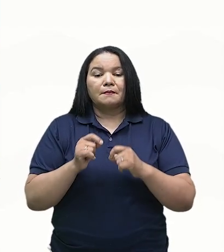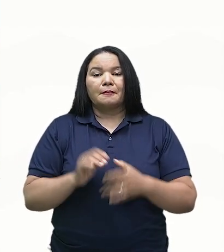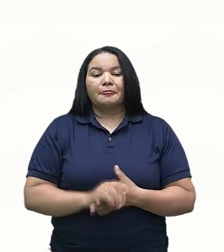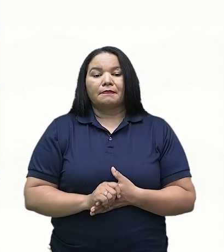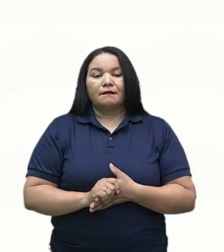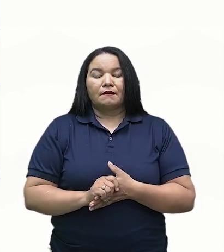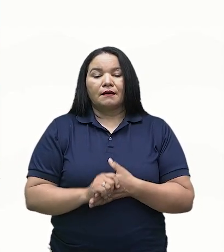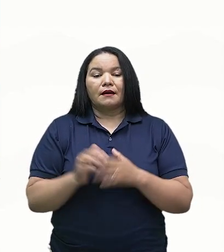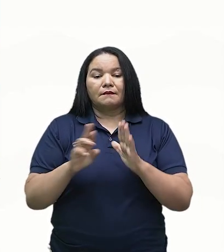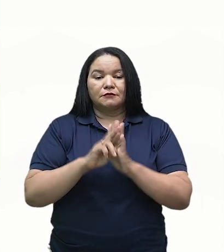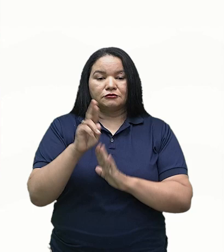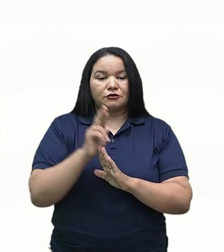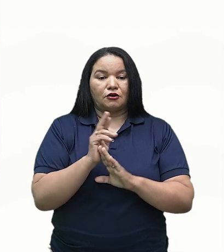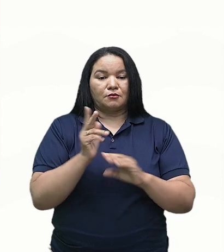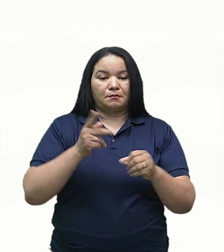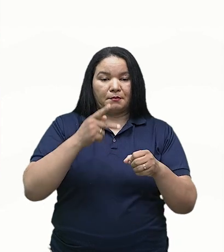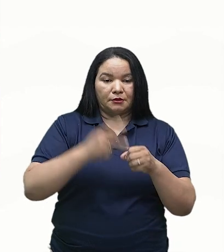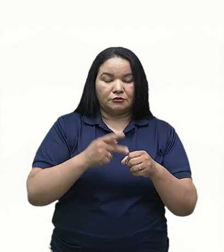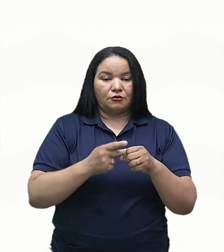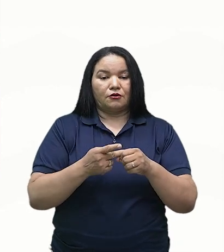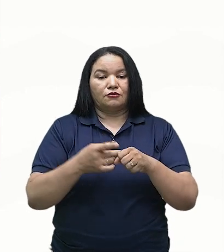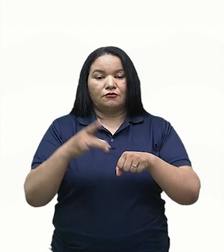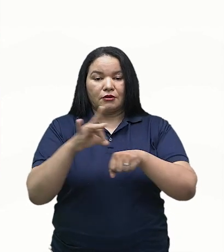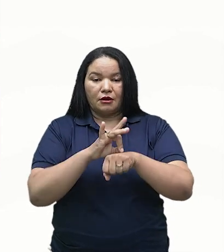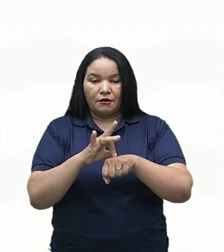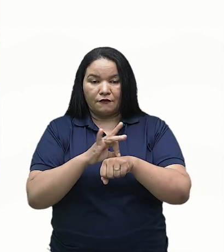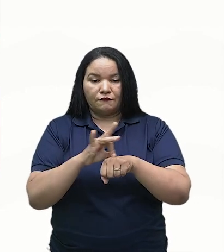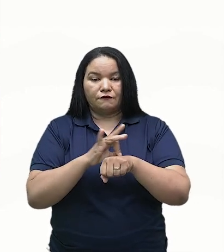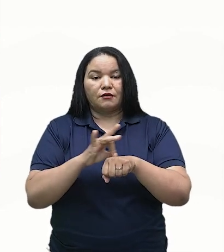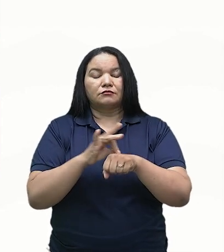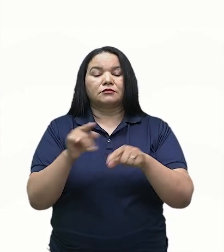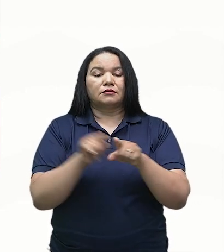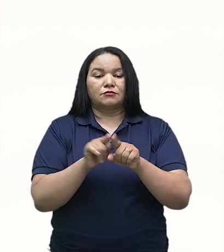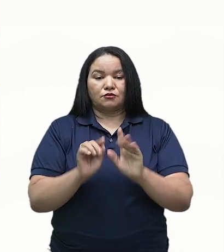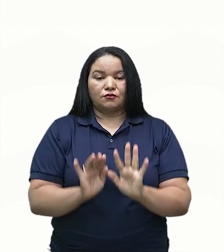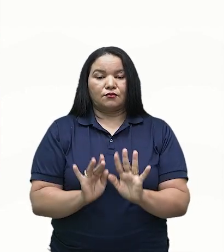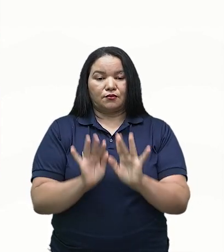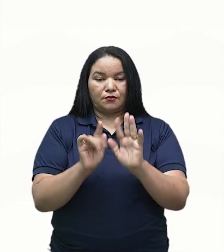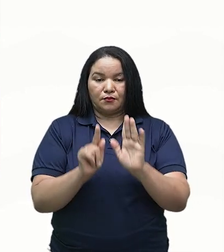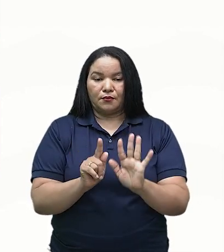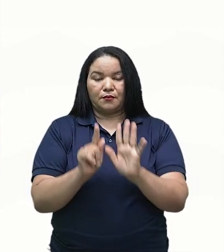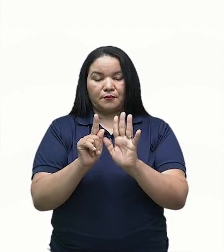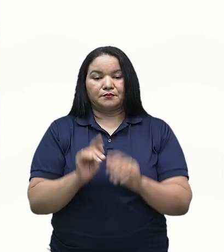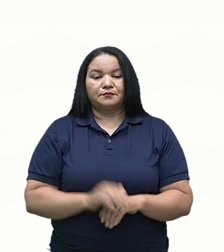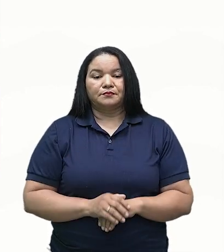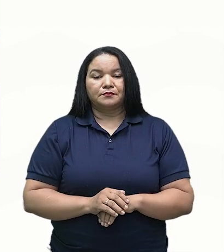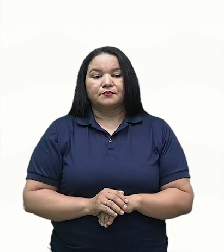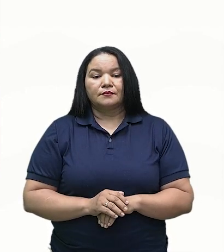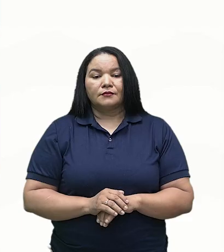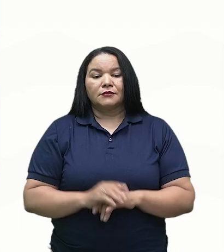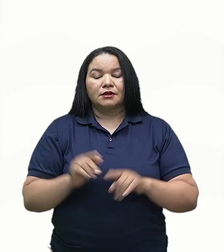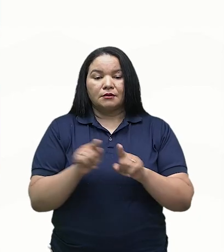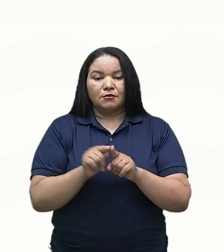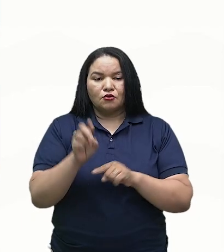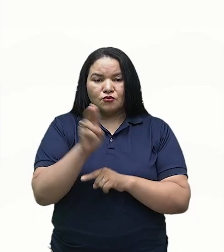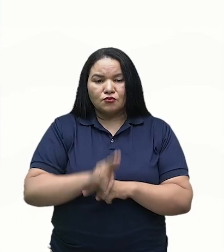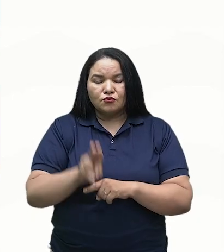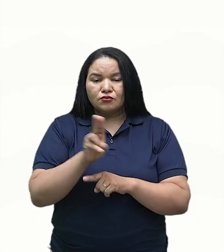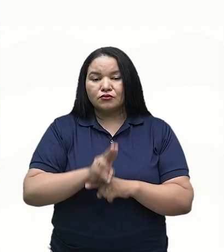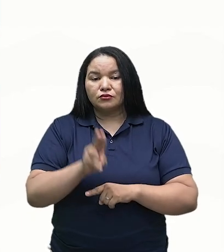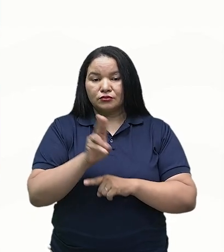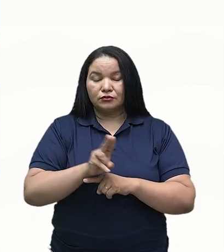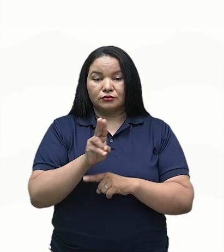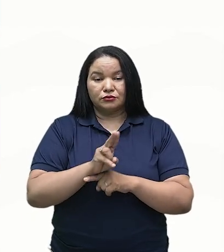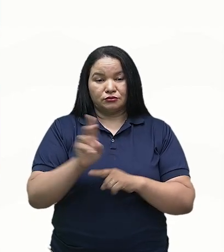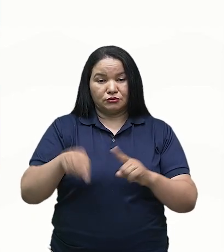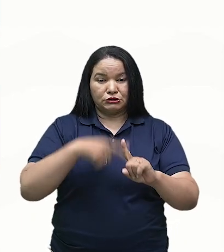representados pelo petróleo, pelo carvão mineral e pelo gás natural. Então, o uso no dia a dia dessas